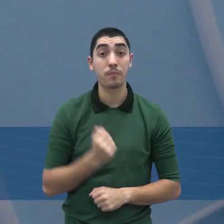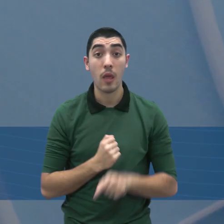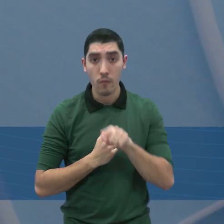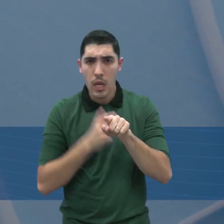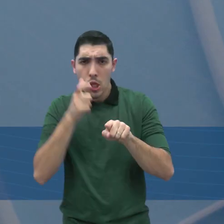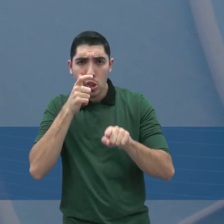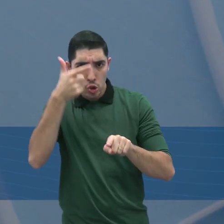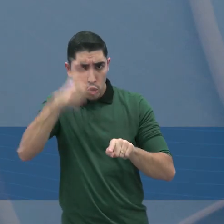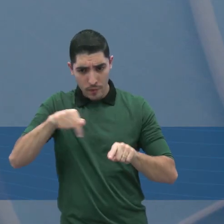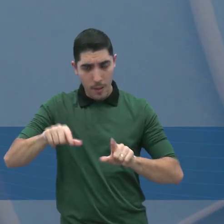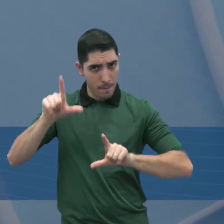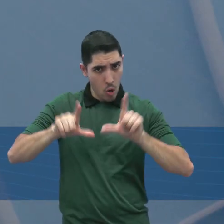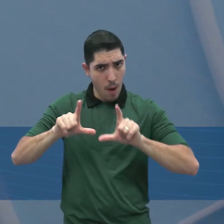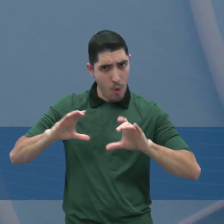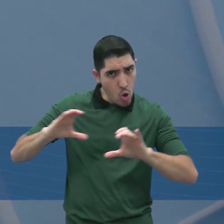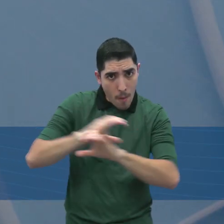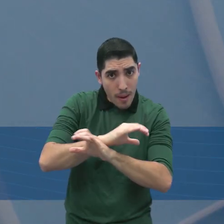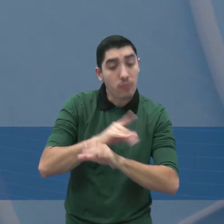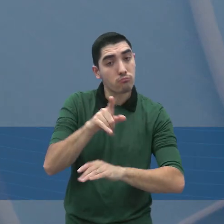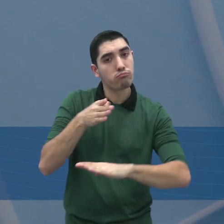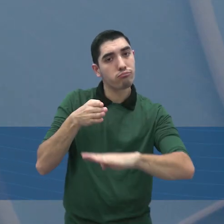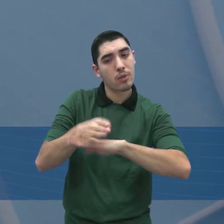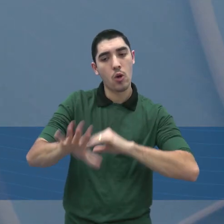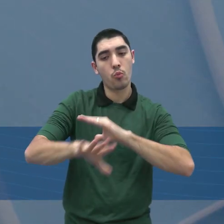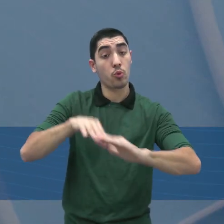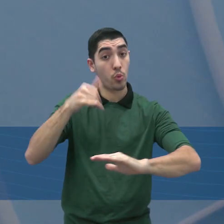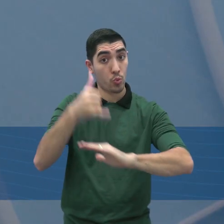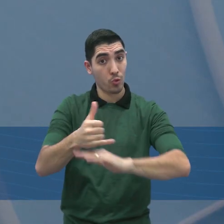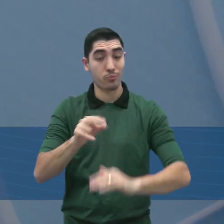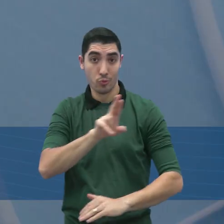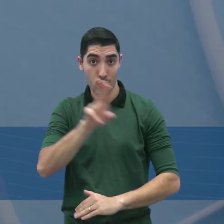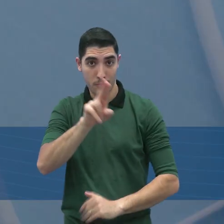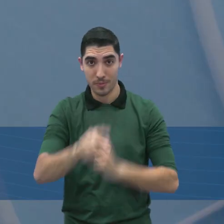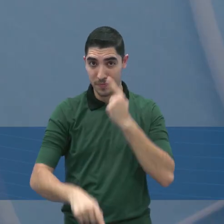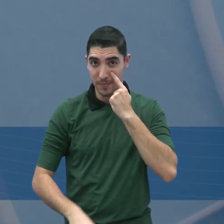este programa na íntegra, é só acessar o